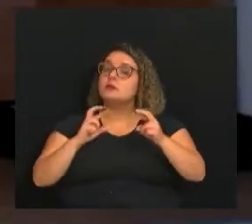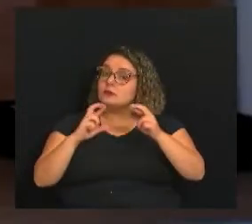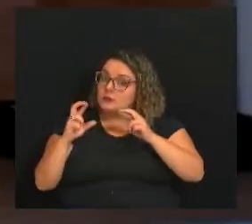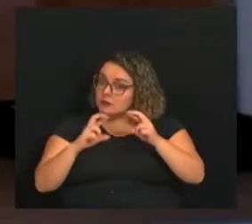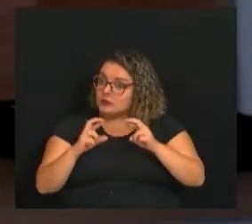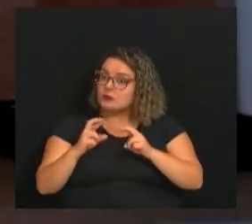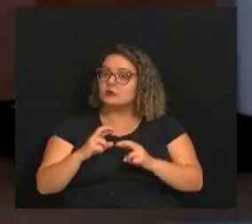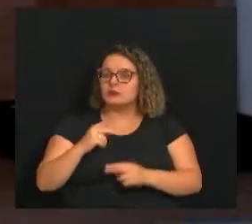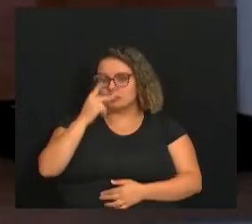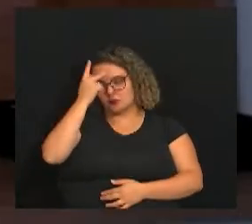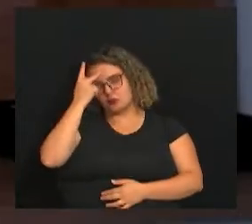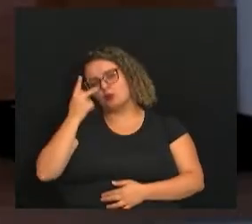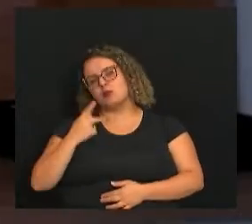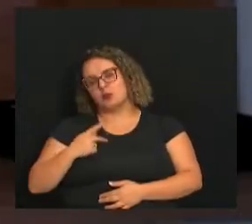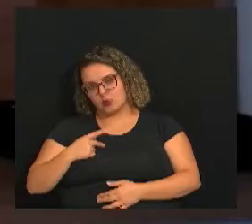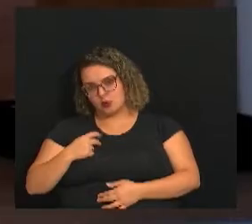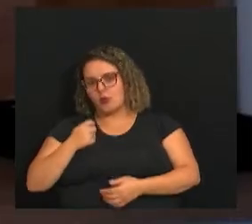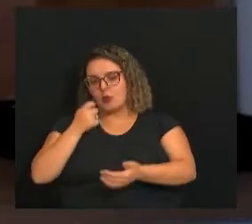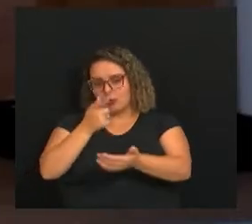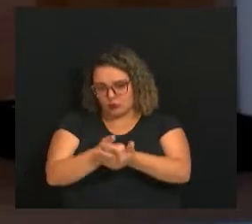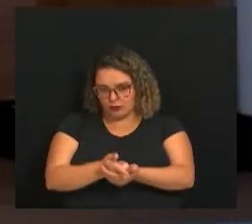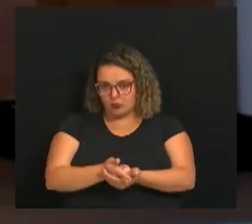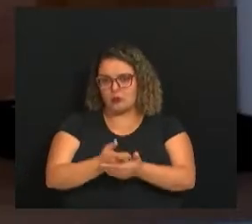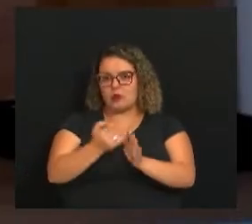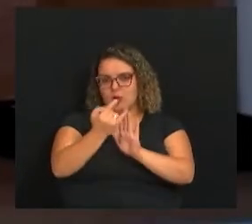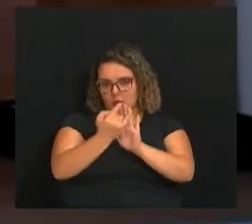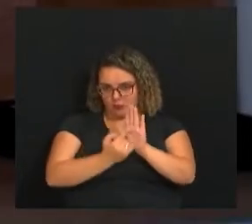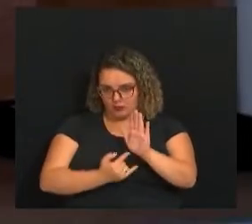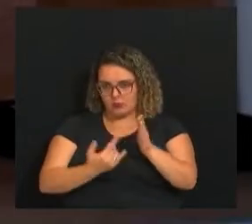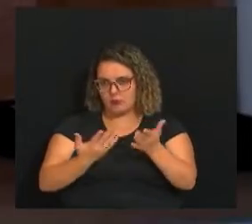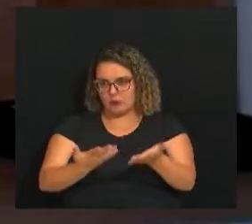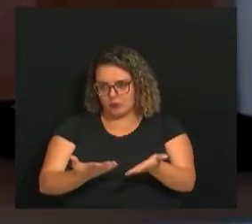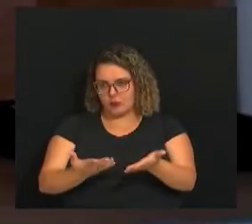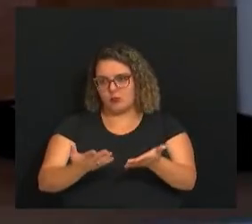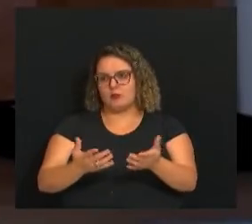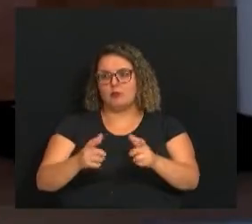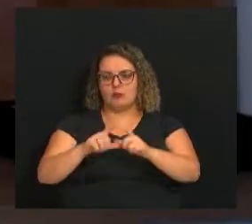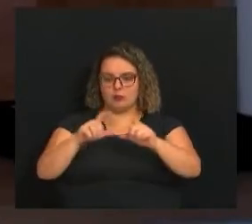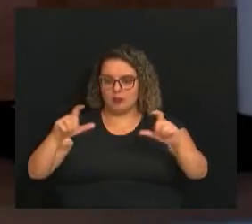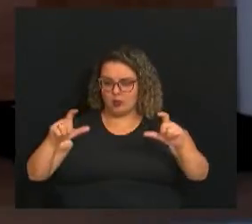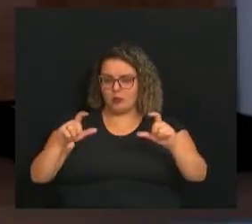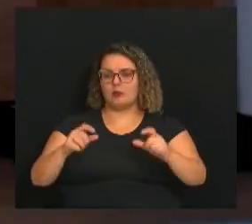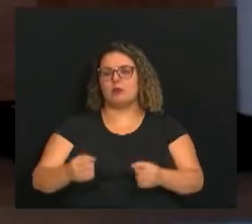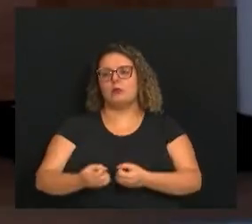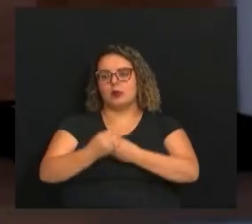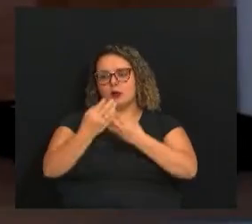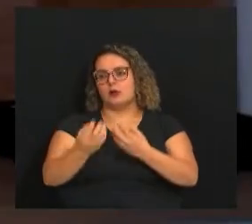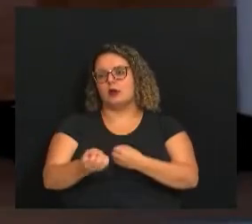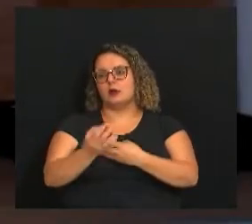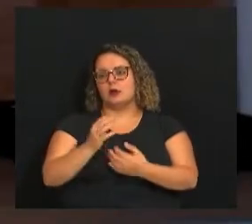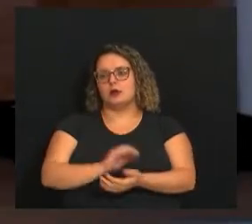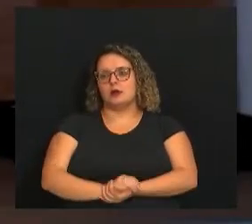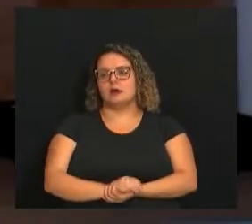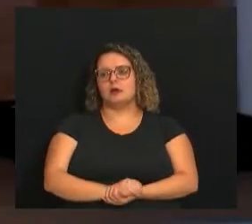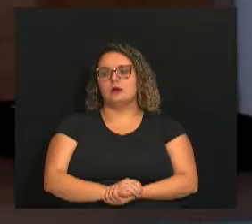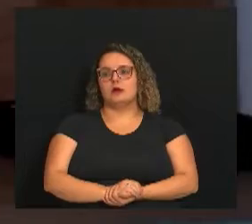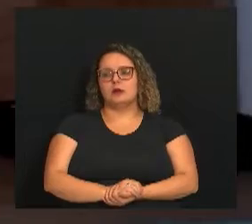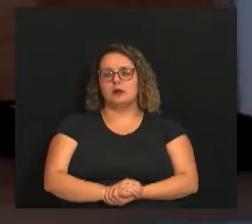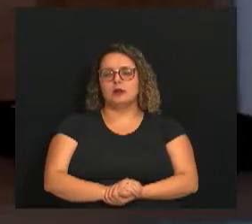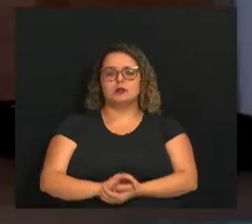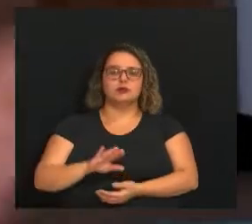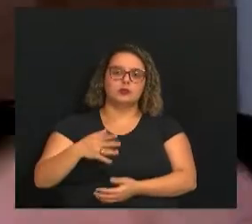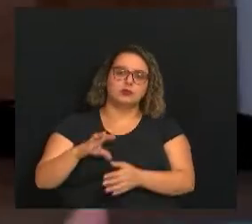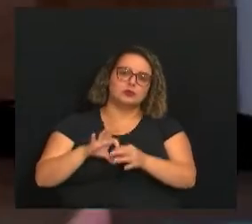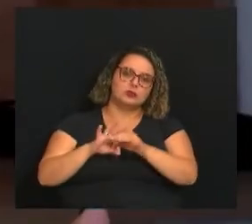conta é do próprio contribuinte. Aí vai ter um local próprio na declaração para a gente fazer essa informação. E quando liberar